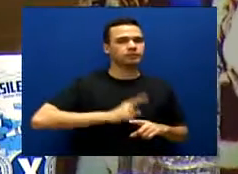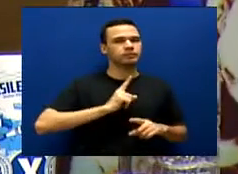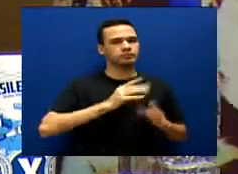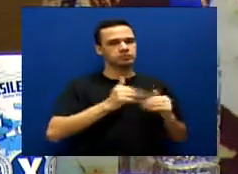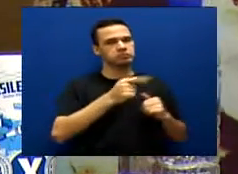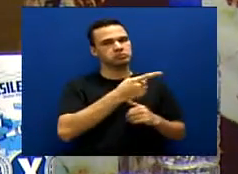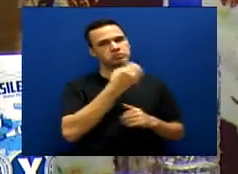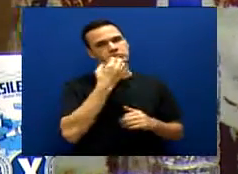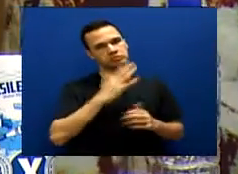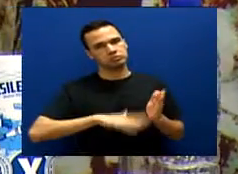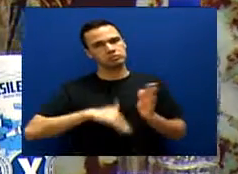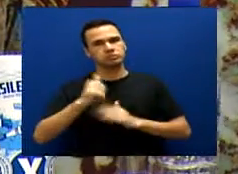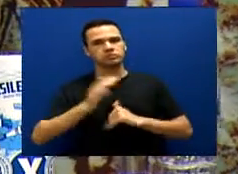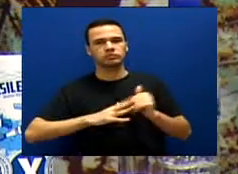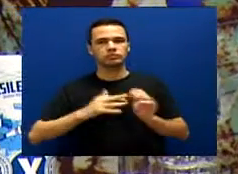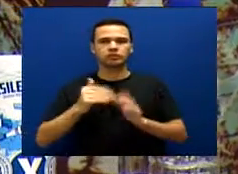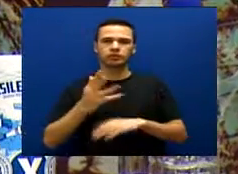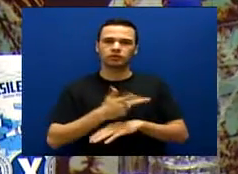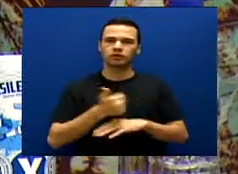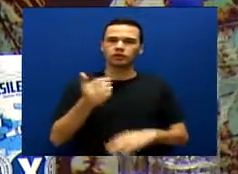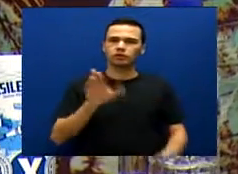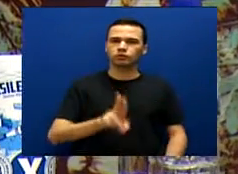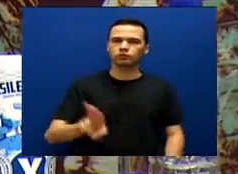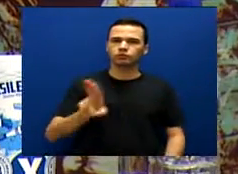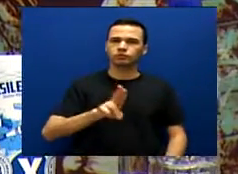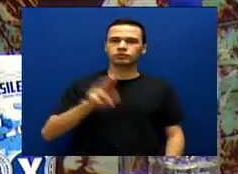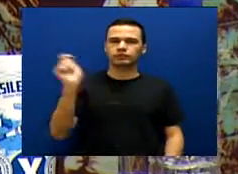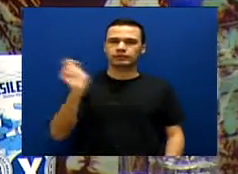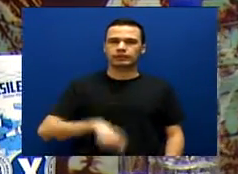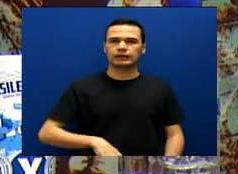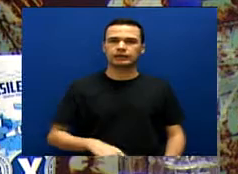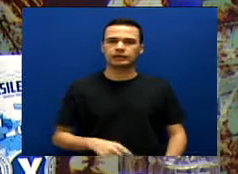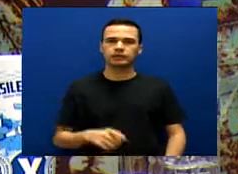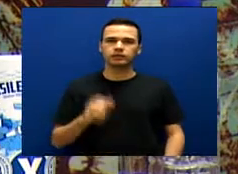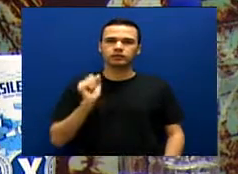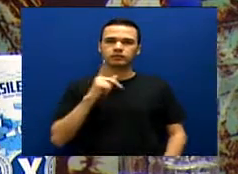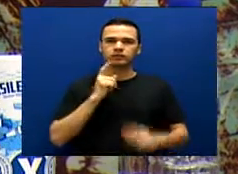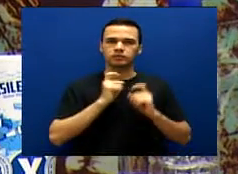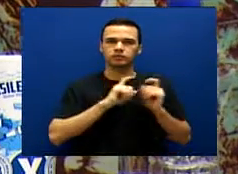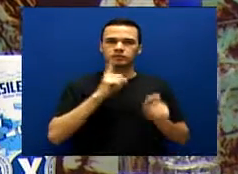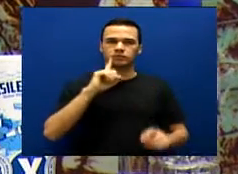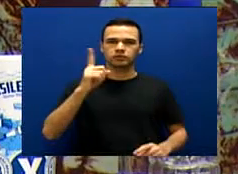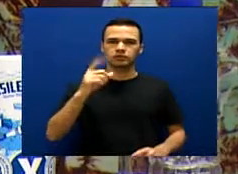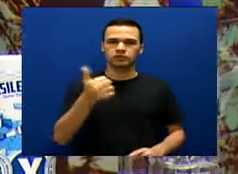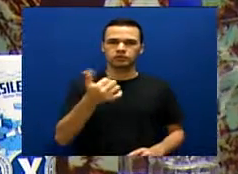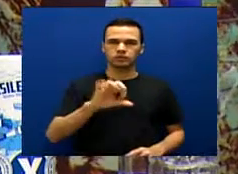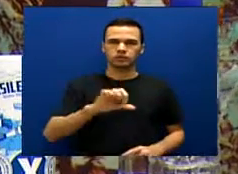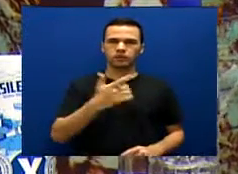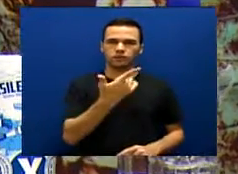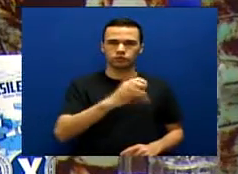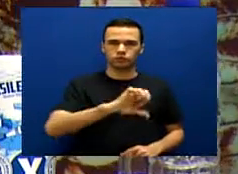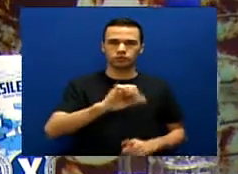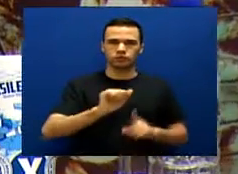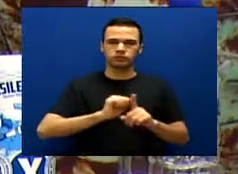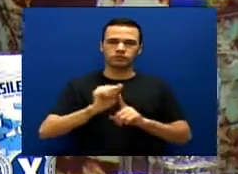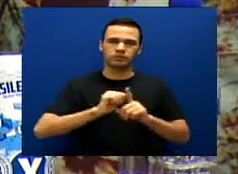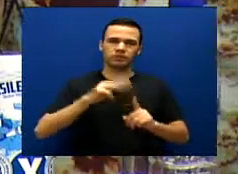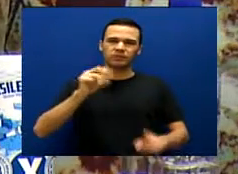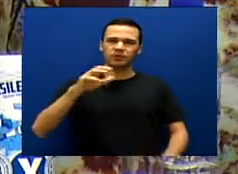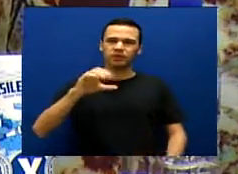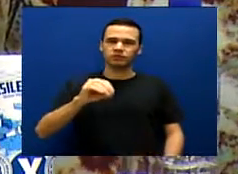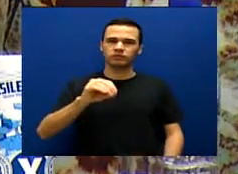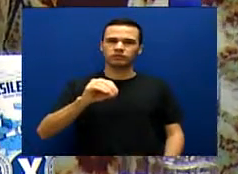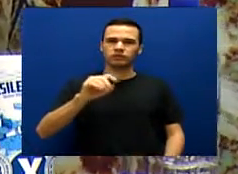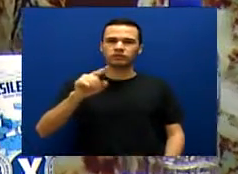material de qualidade que as pessoas usam no dia a dia. Então, nós causamos uma audiência pública no dia 29 de março deste ano, onde falamos sobre